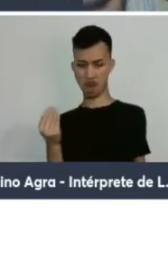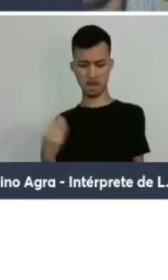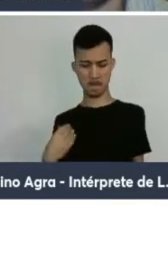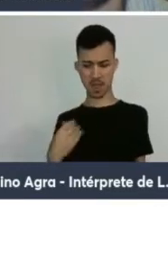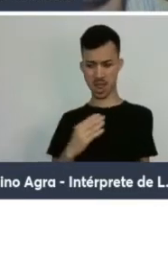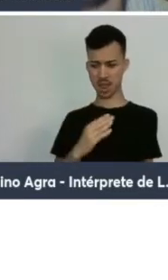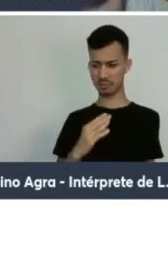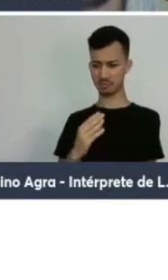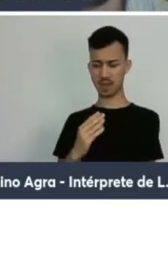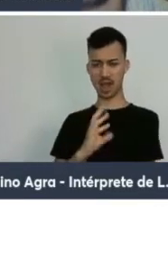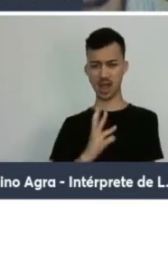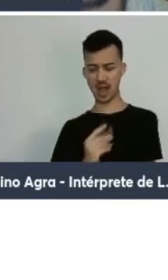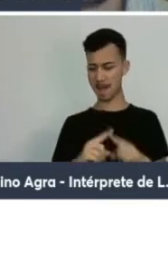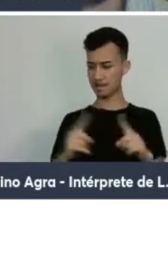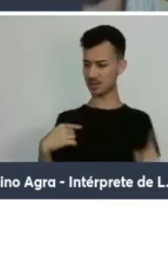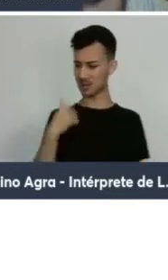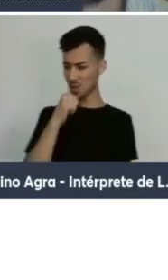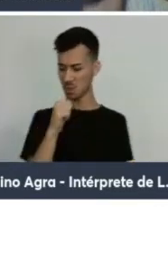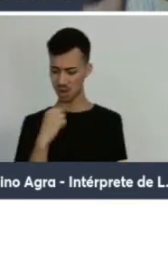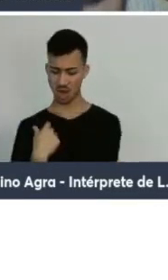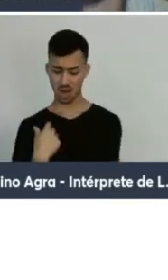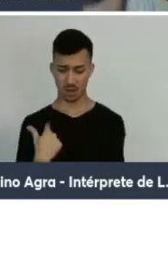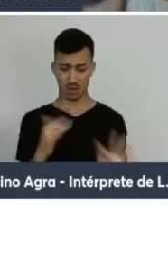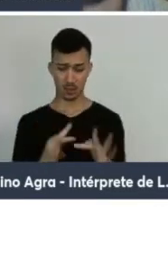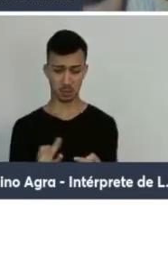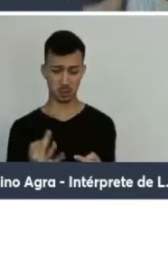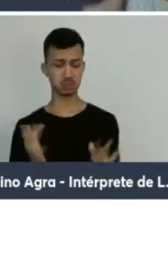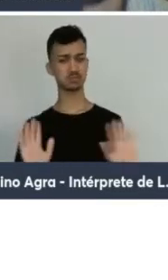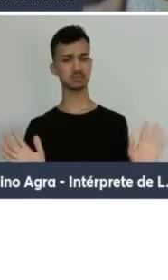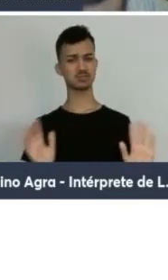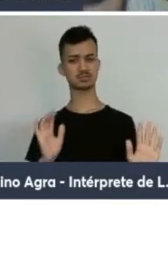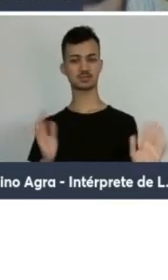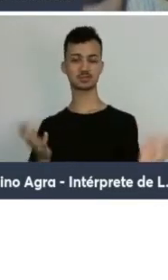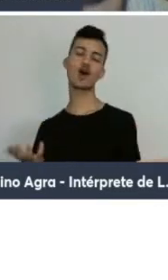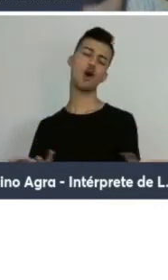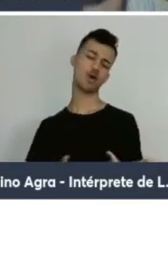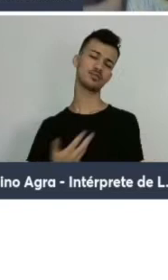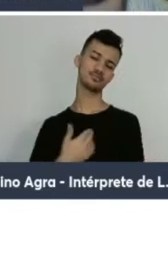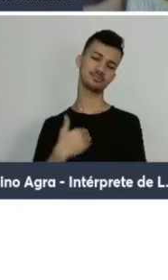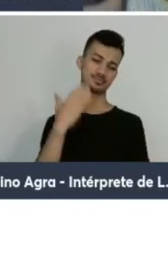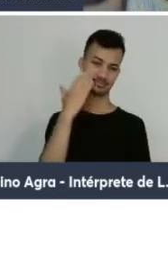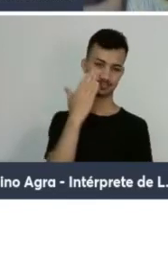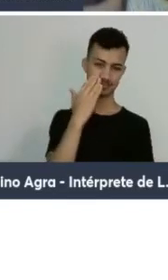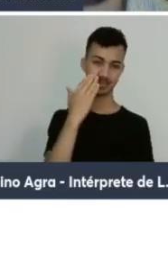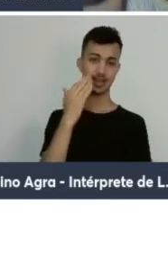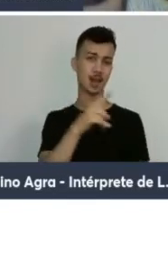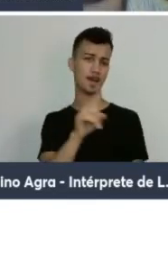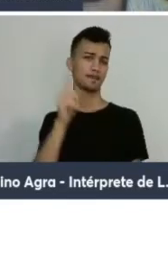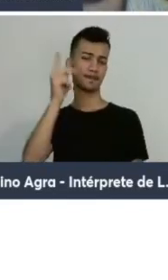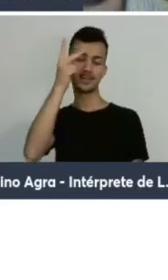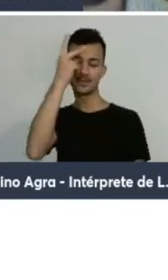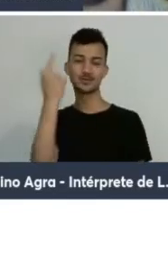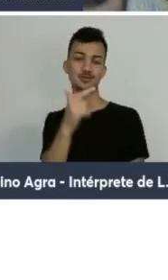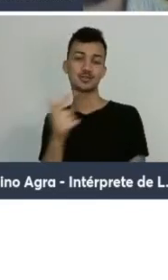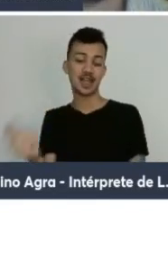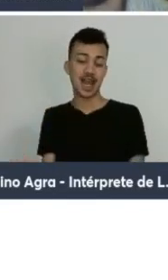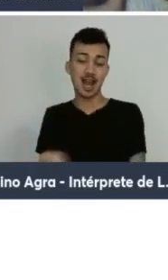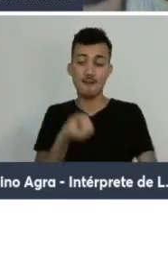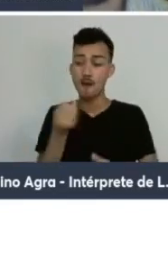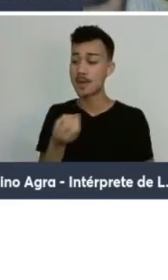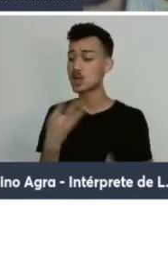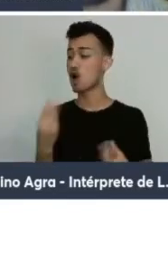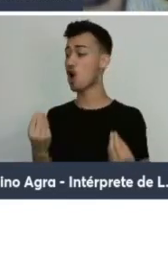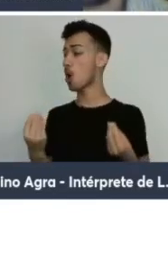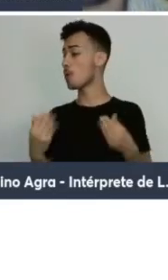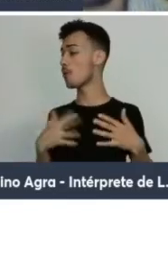chocada, mas hoje eu entendo, é uma questão que a gente... As pessoas não tinham informação de como expressar a sexualidade, o que